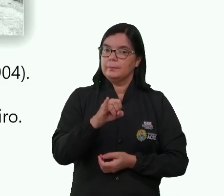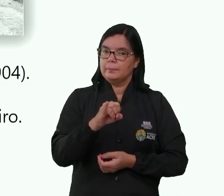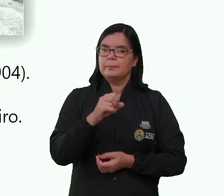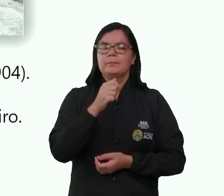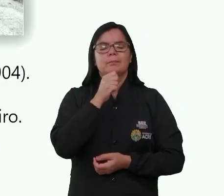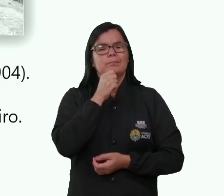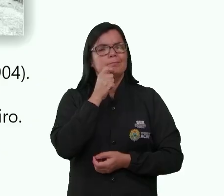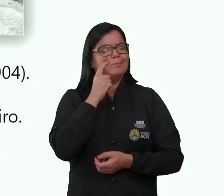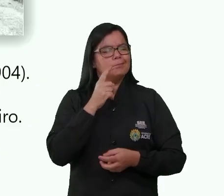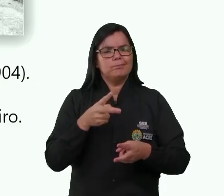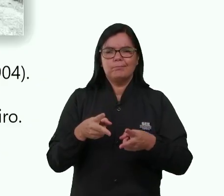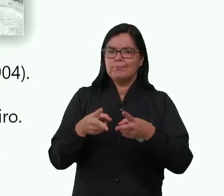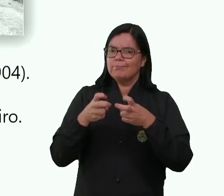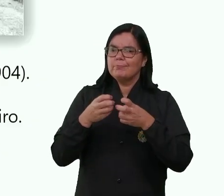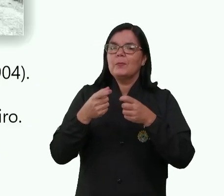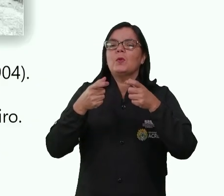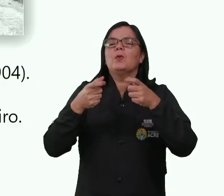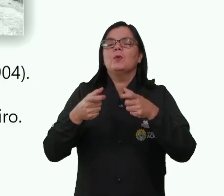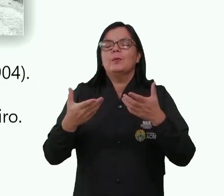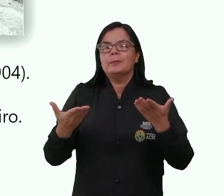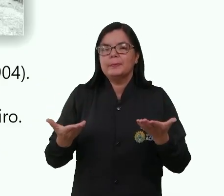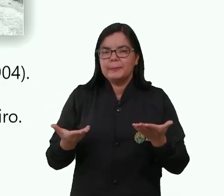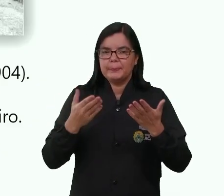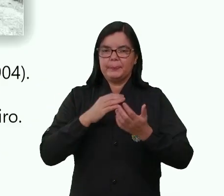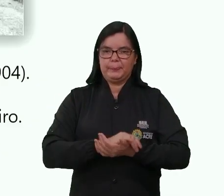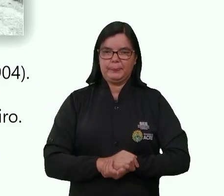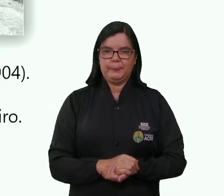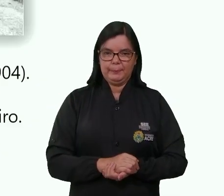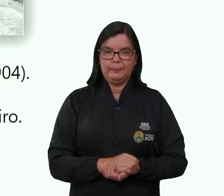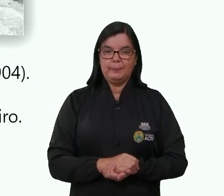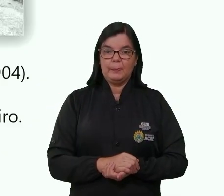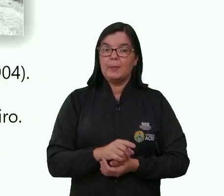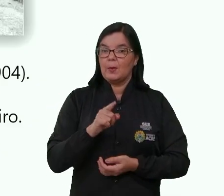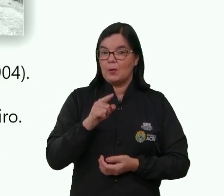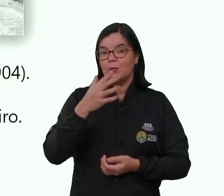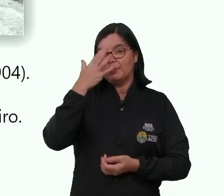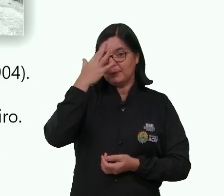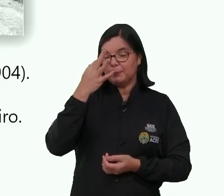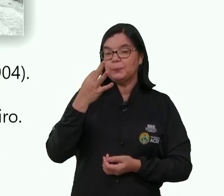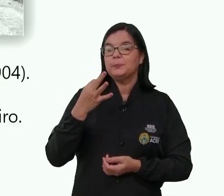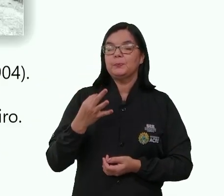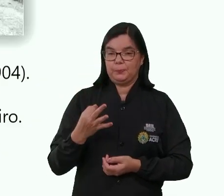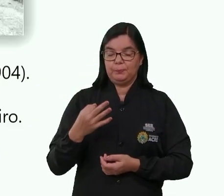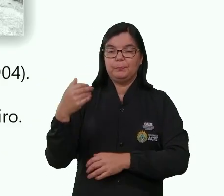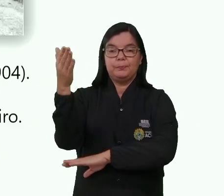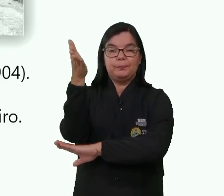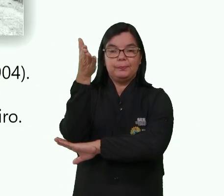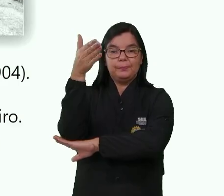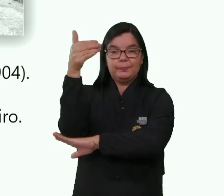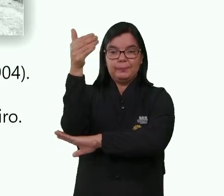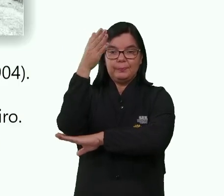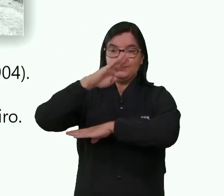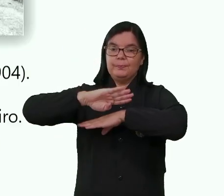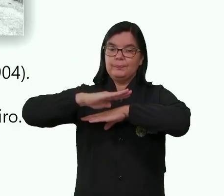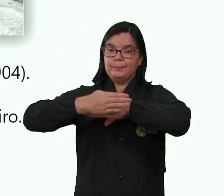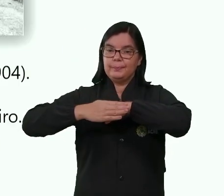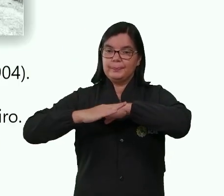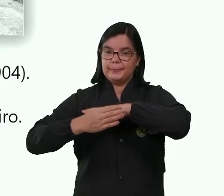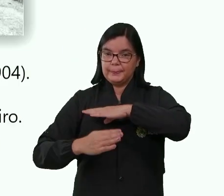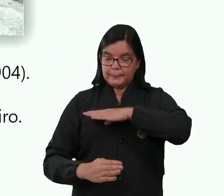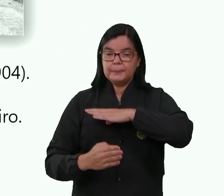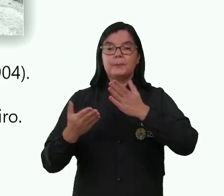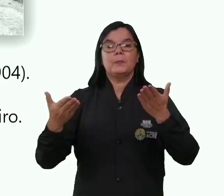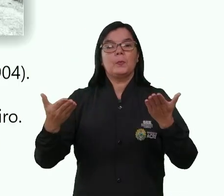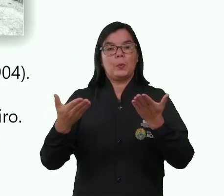você ainda não tenha identificado que local é esse. É justamente a Gameleira, que hoje